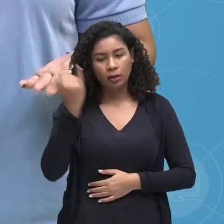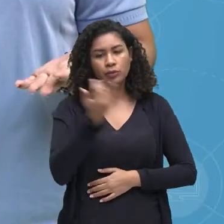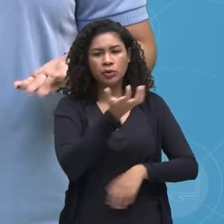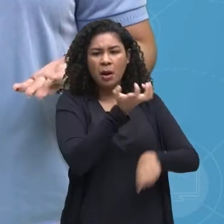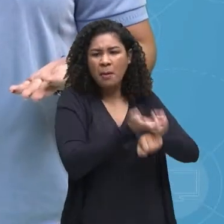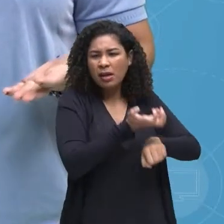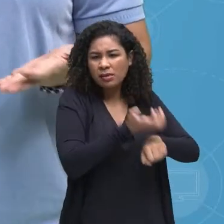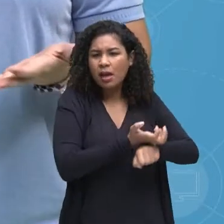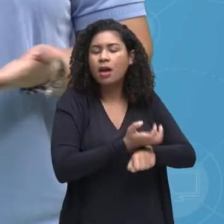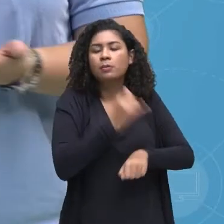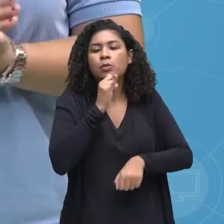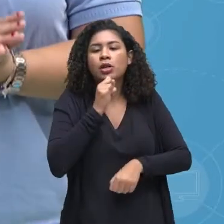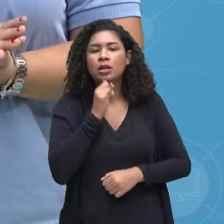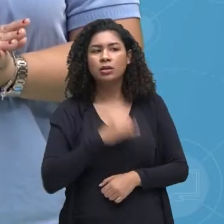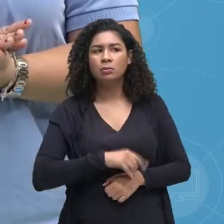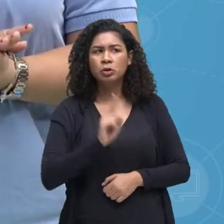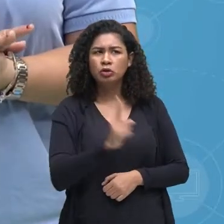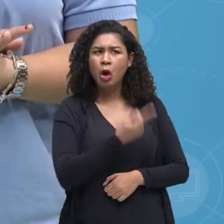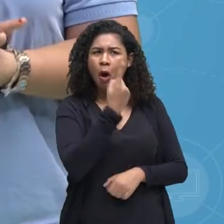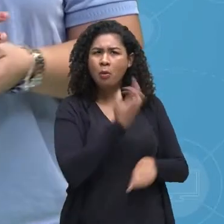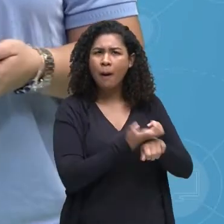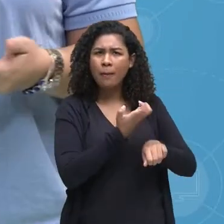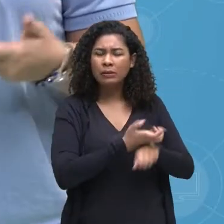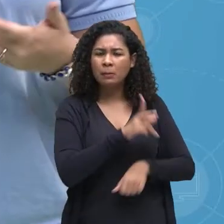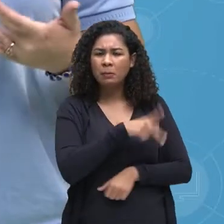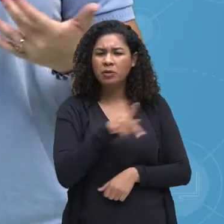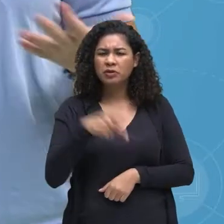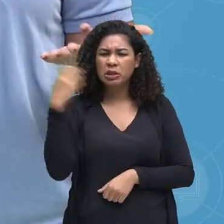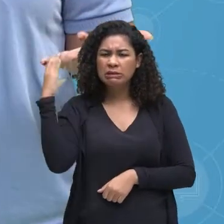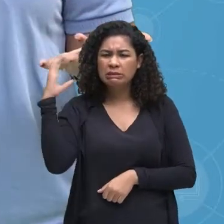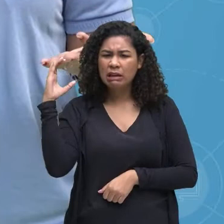de ciências que tem que falar de educação ambiental, porque é